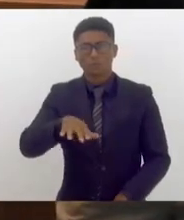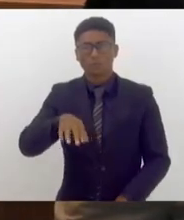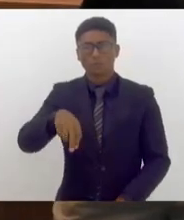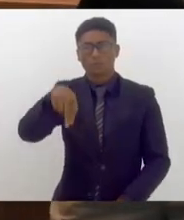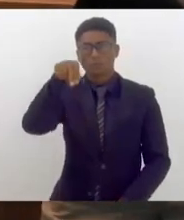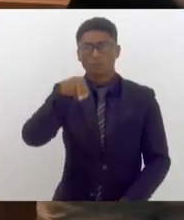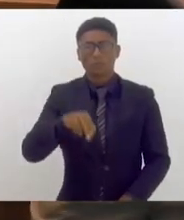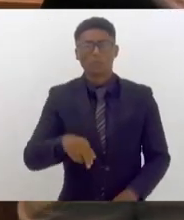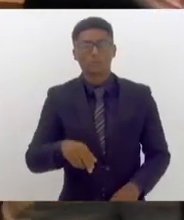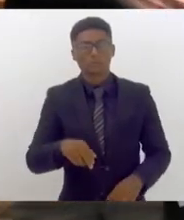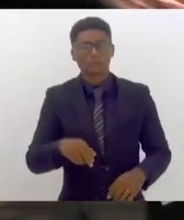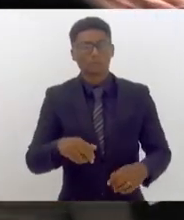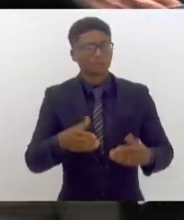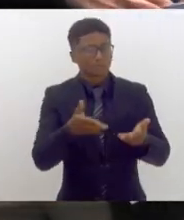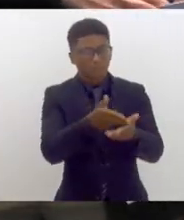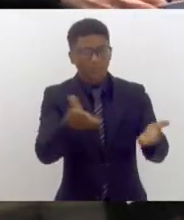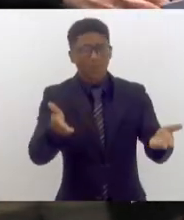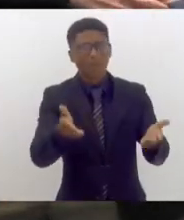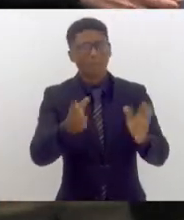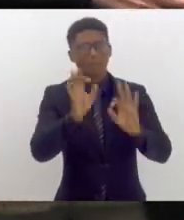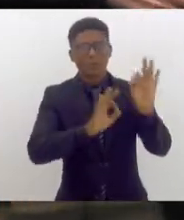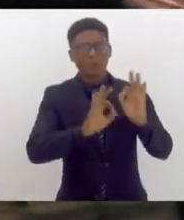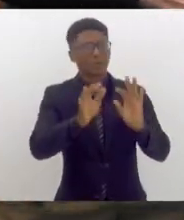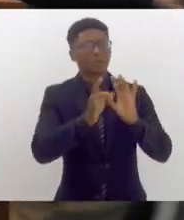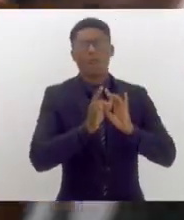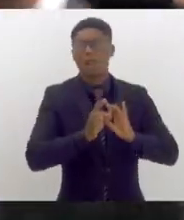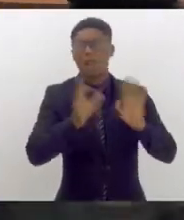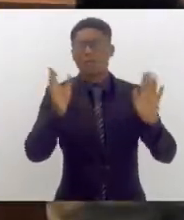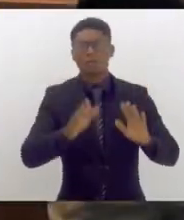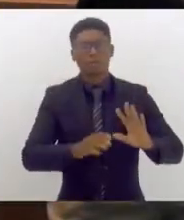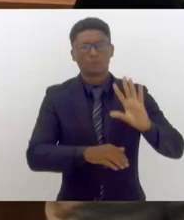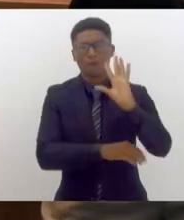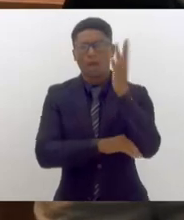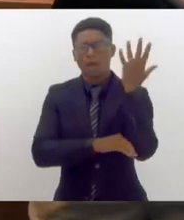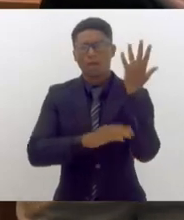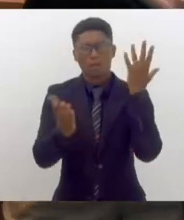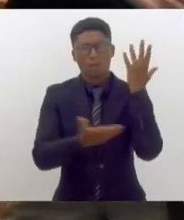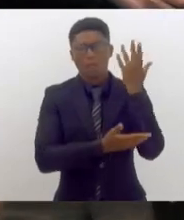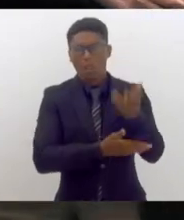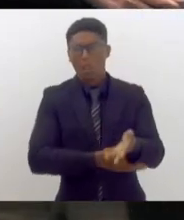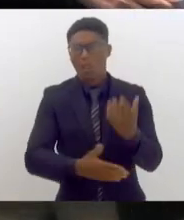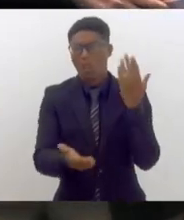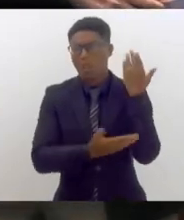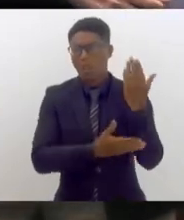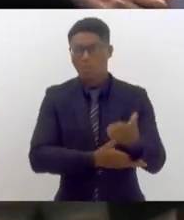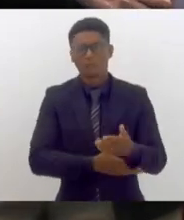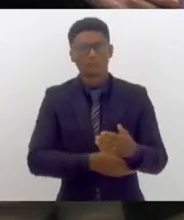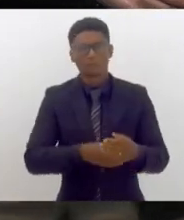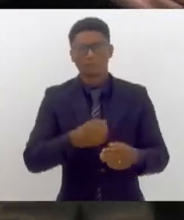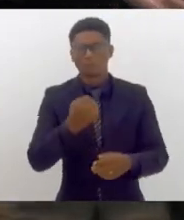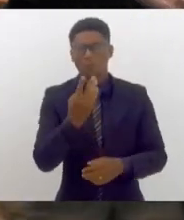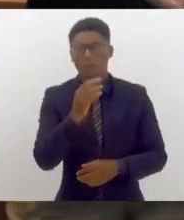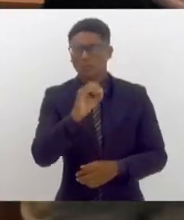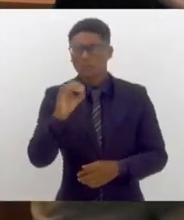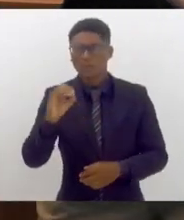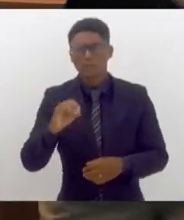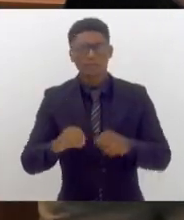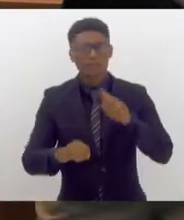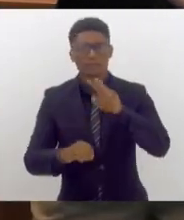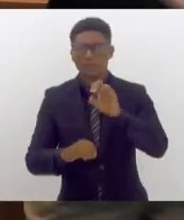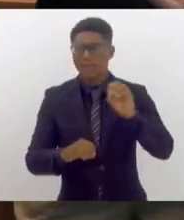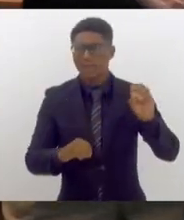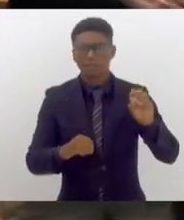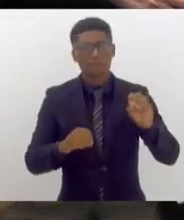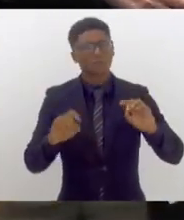Oeste, autorizam desmatamento. 500 árvores aqui, 400 ali. A gente tem que plantar mais.